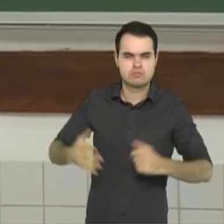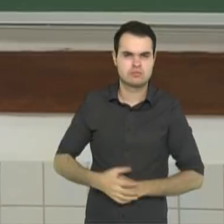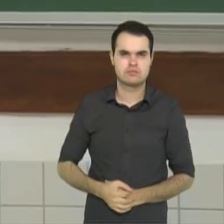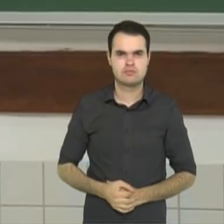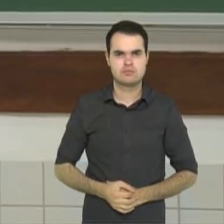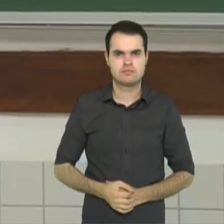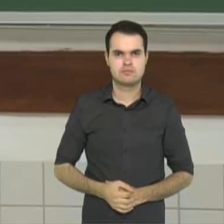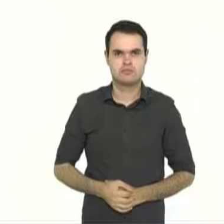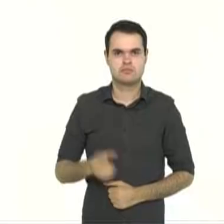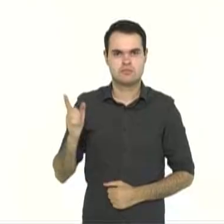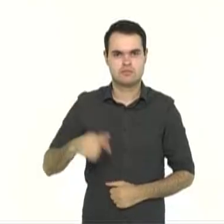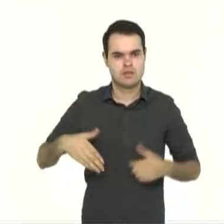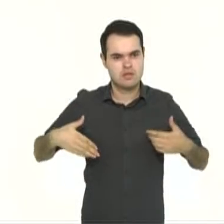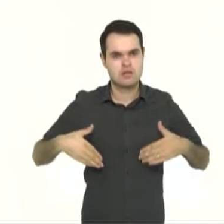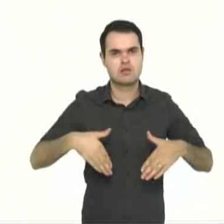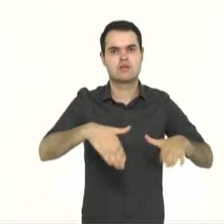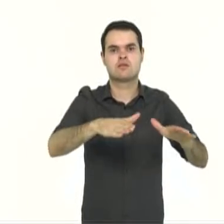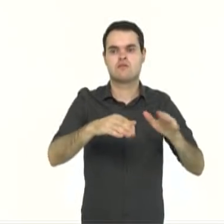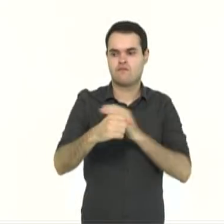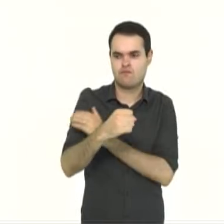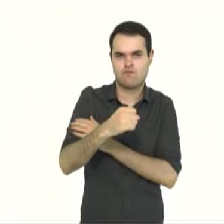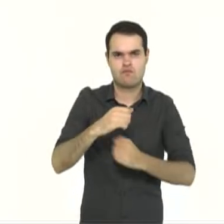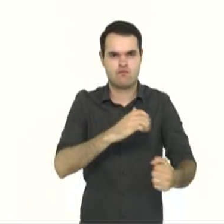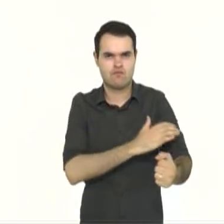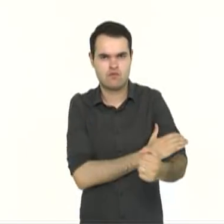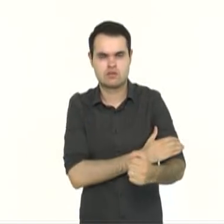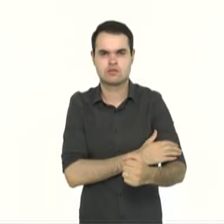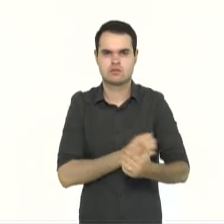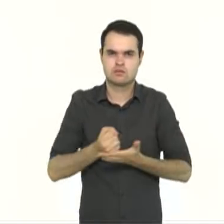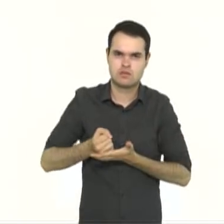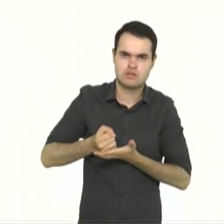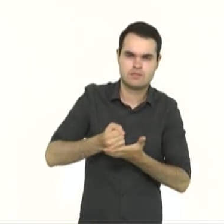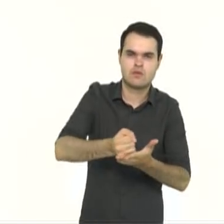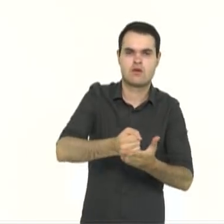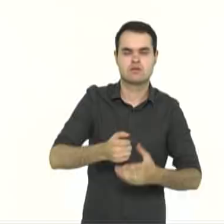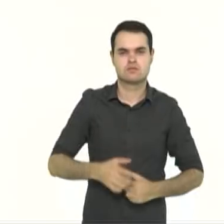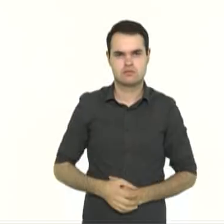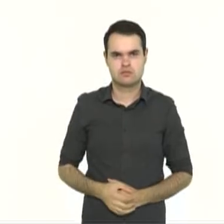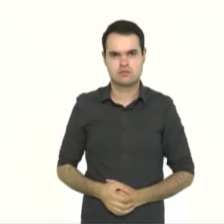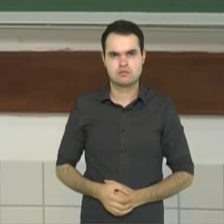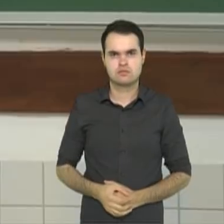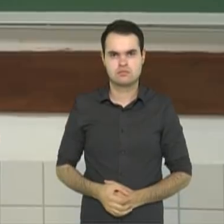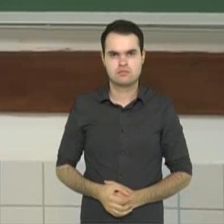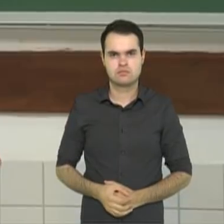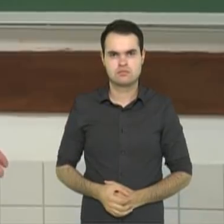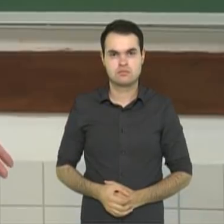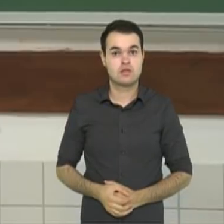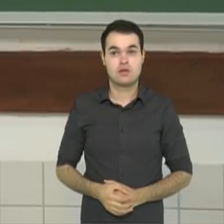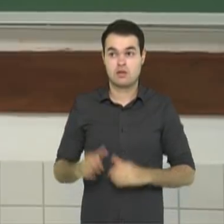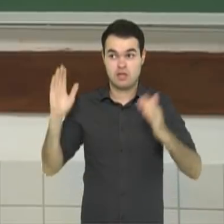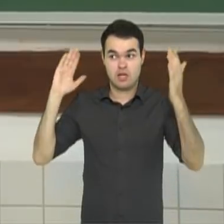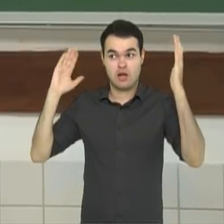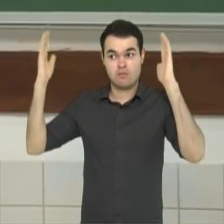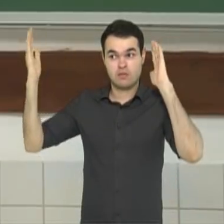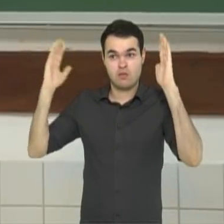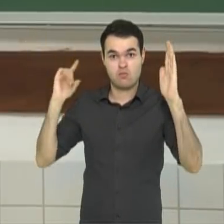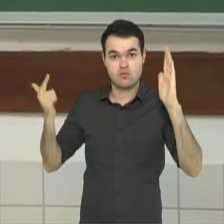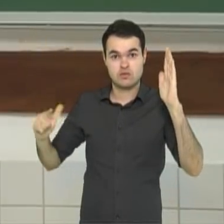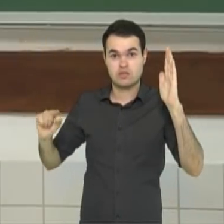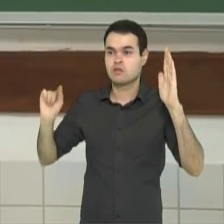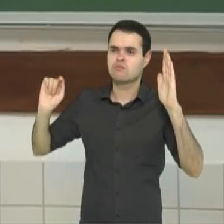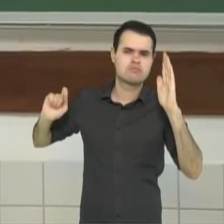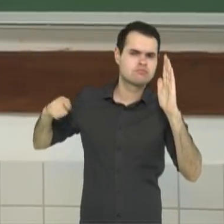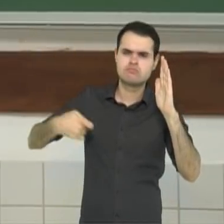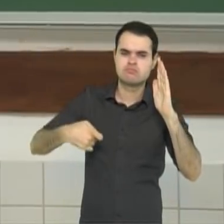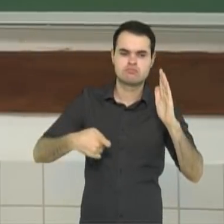lá, tração, força, transporte, não existia o caminhão. Quem era o